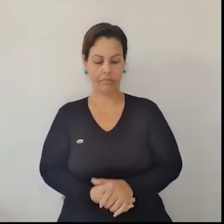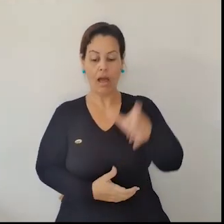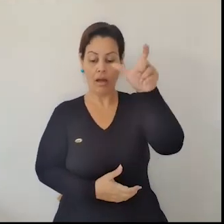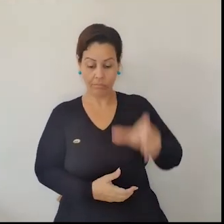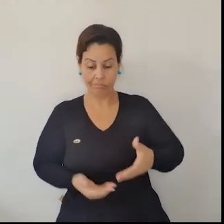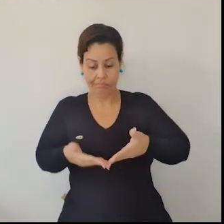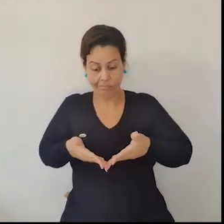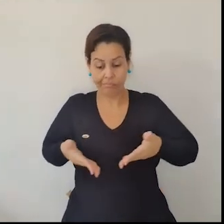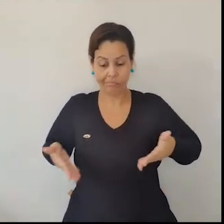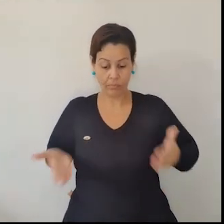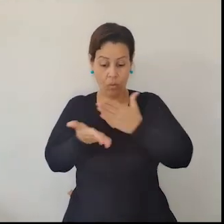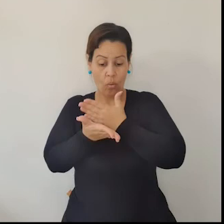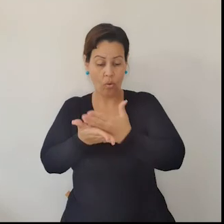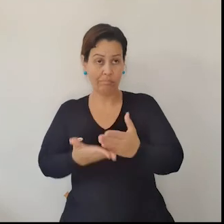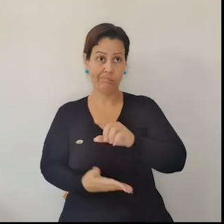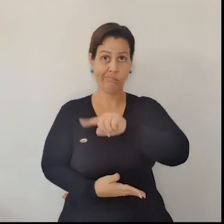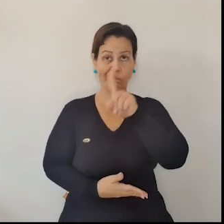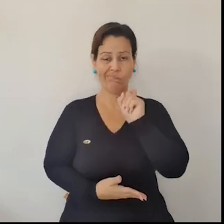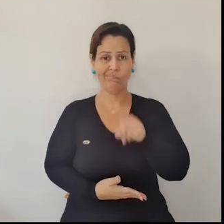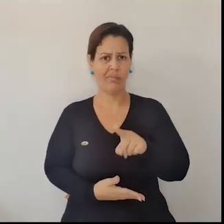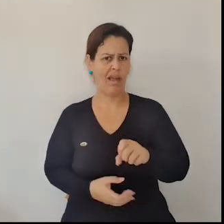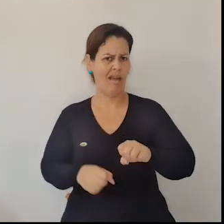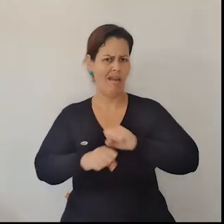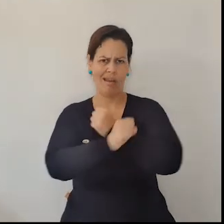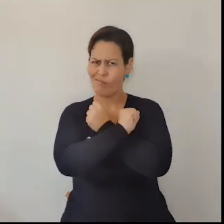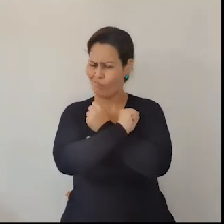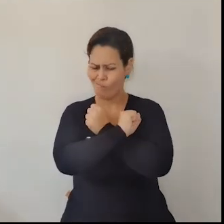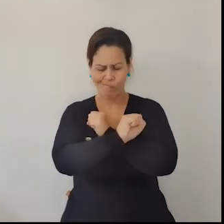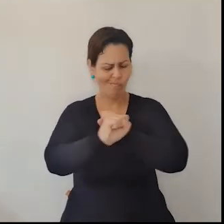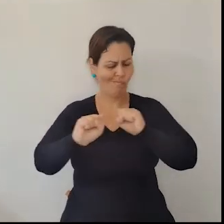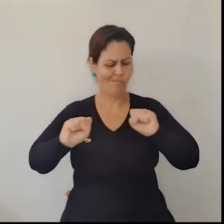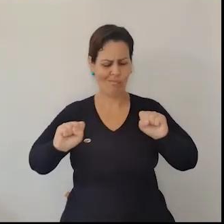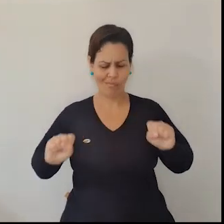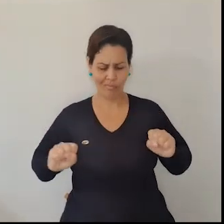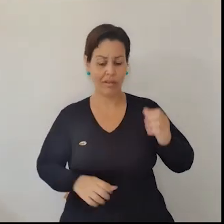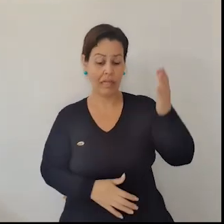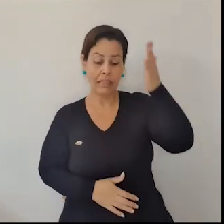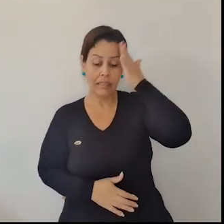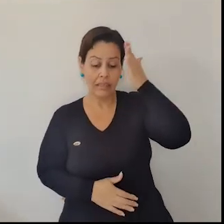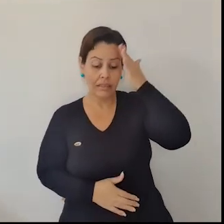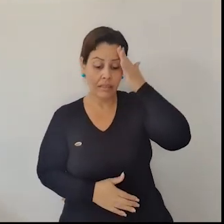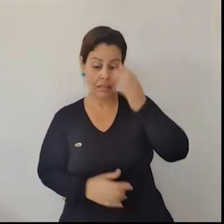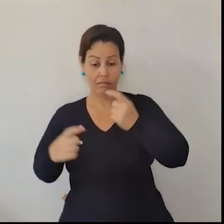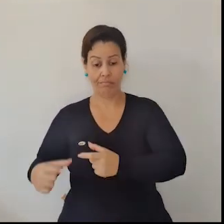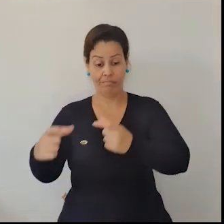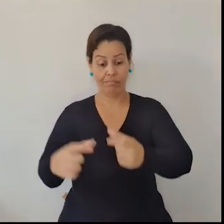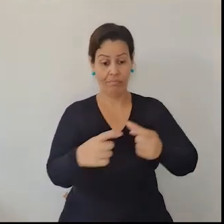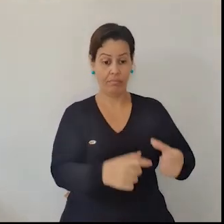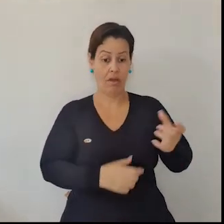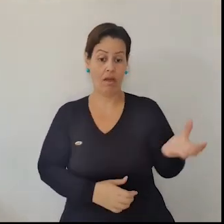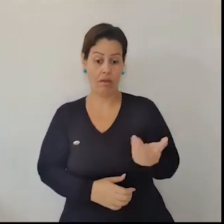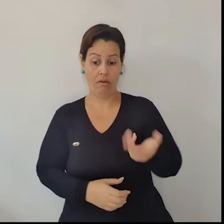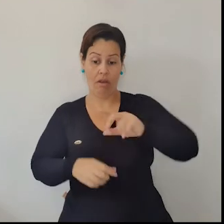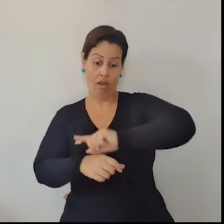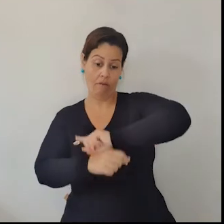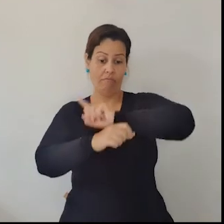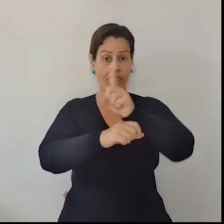Se determinarmos sua posição, não saberemos a medida da sua velocidade e vice-versa.